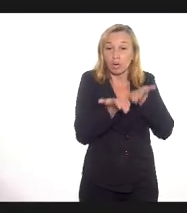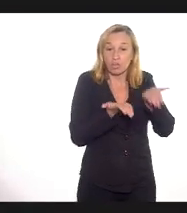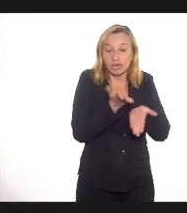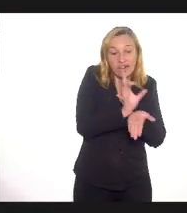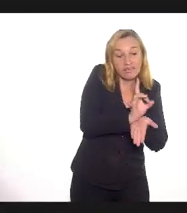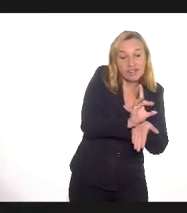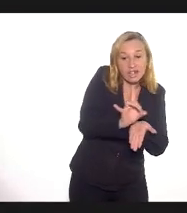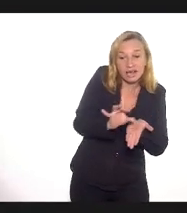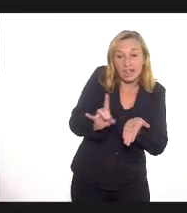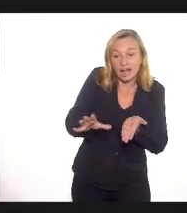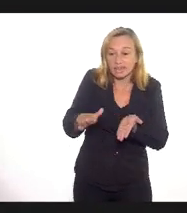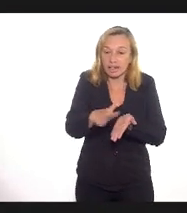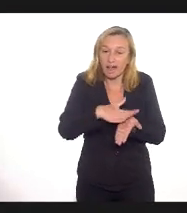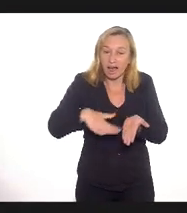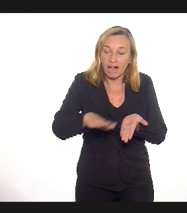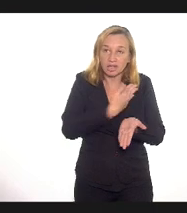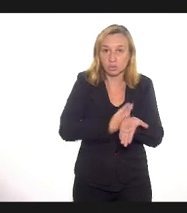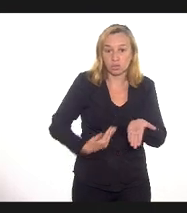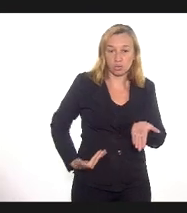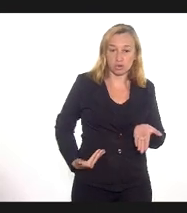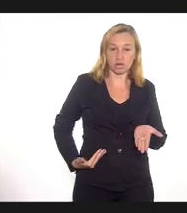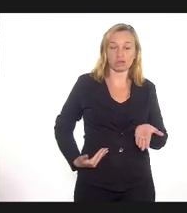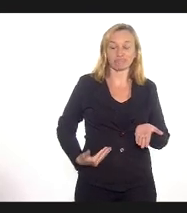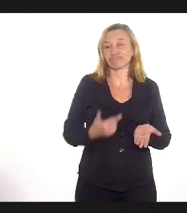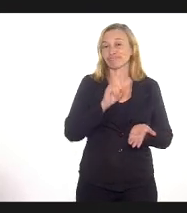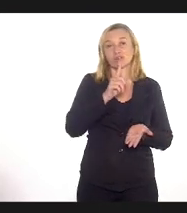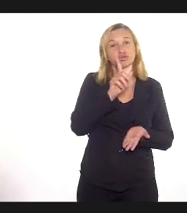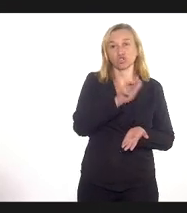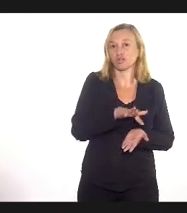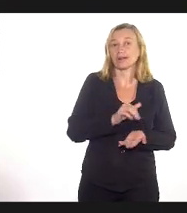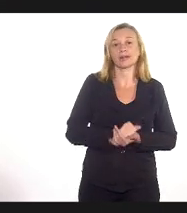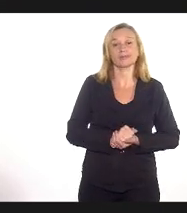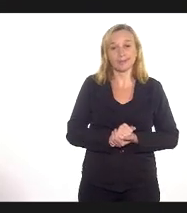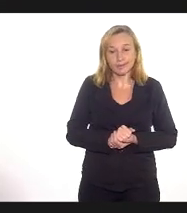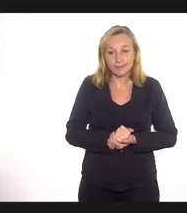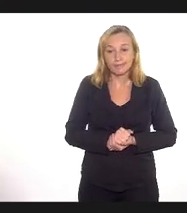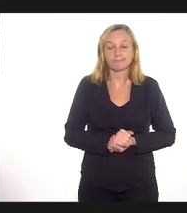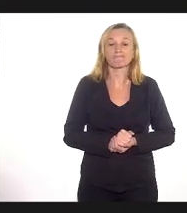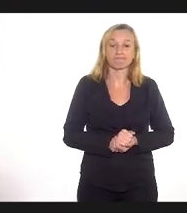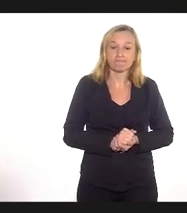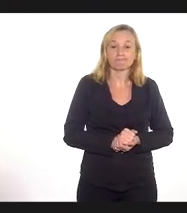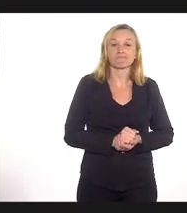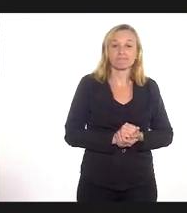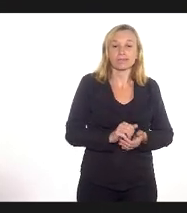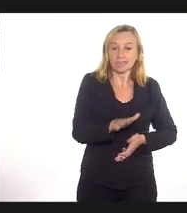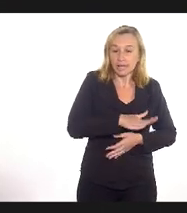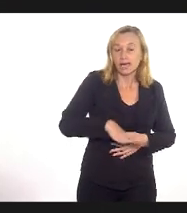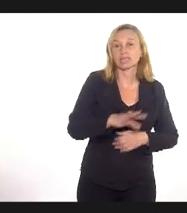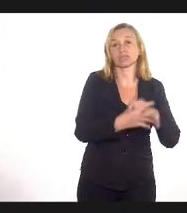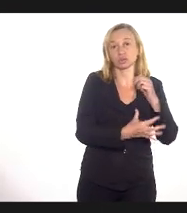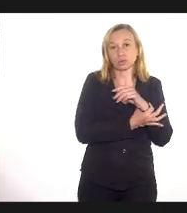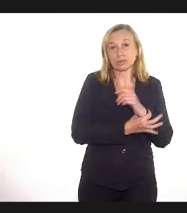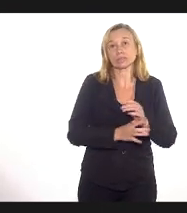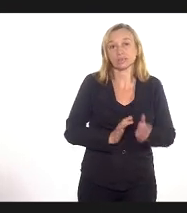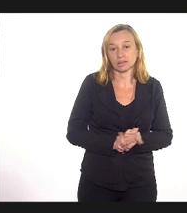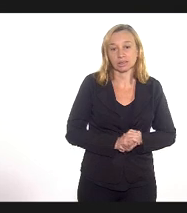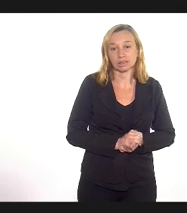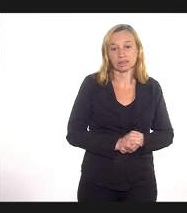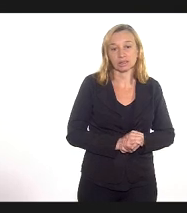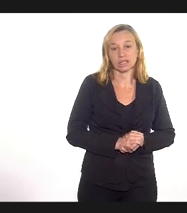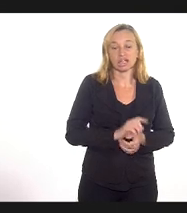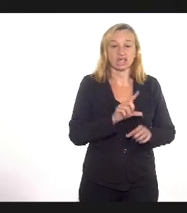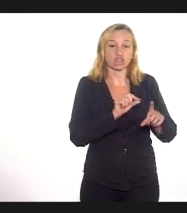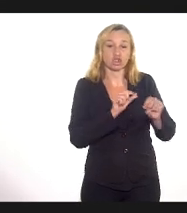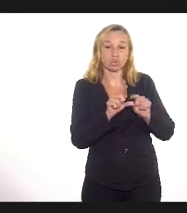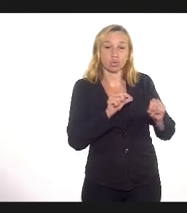cada parte do seu governo. Não deveria ser diferente nas forças de segurança. Essa